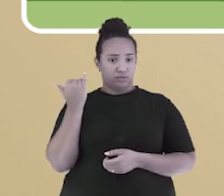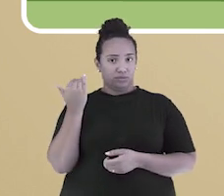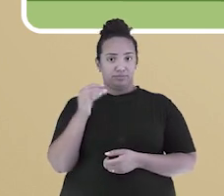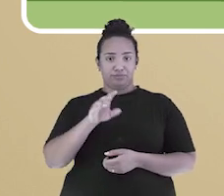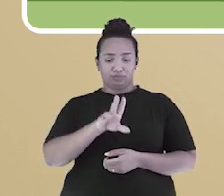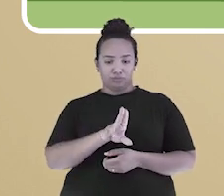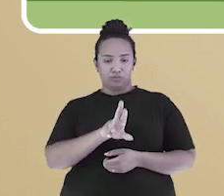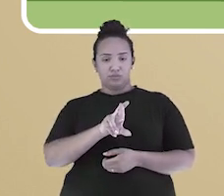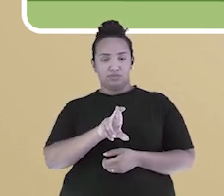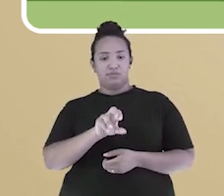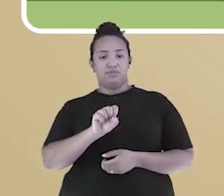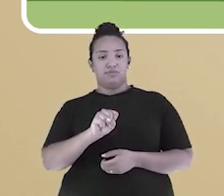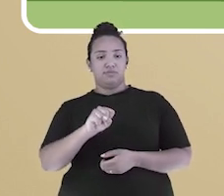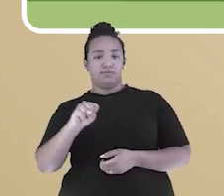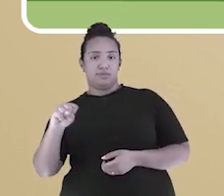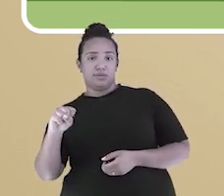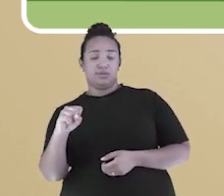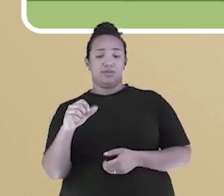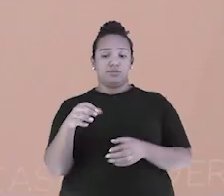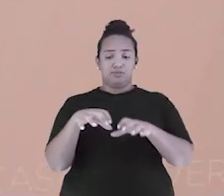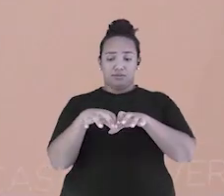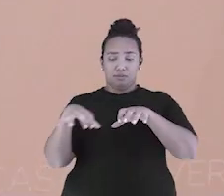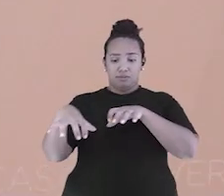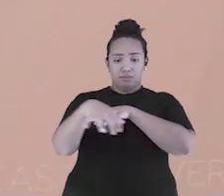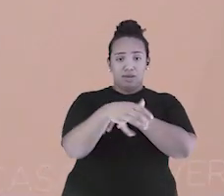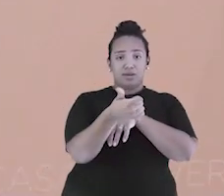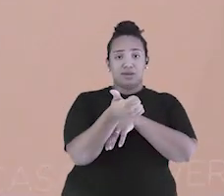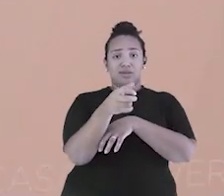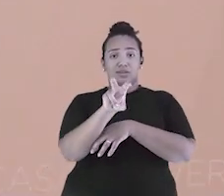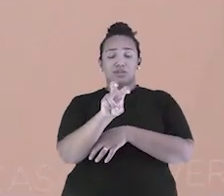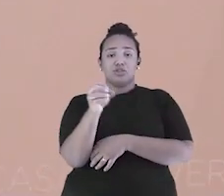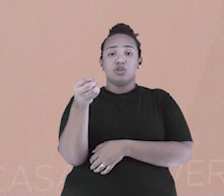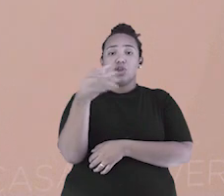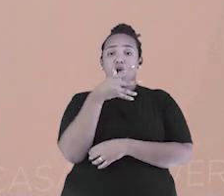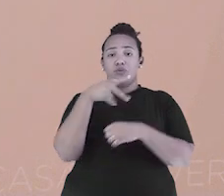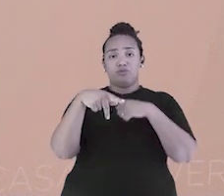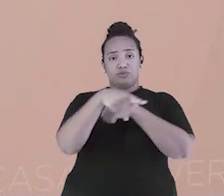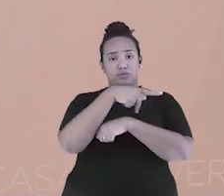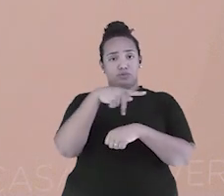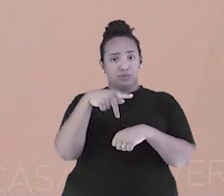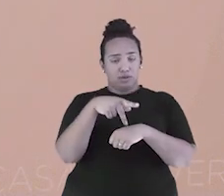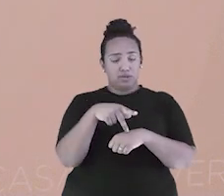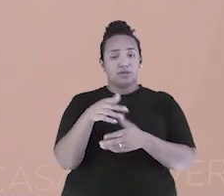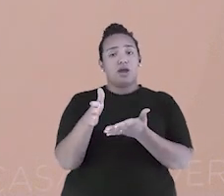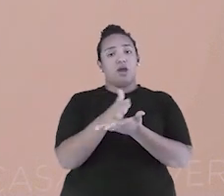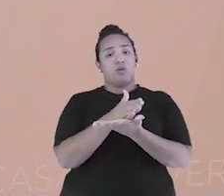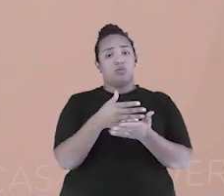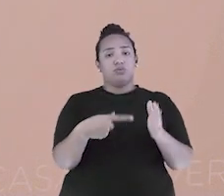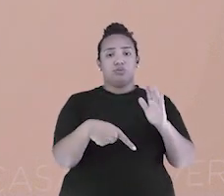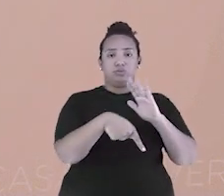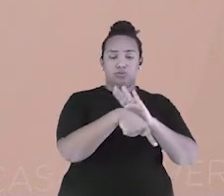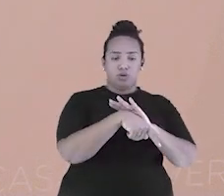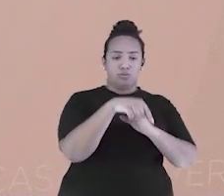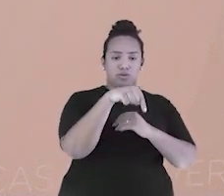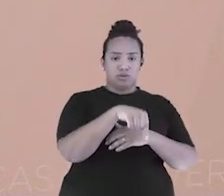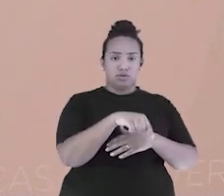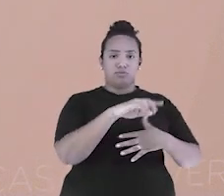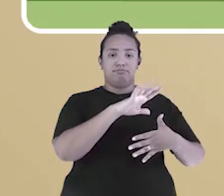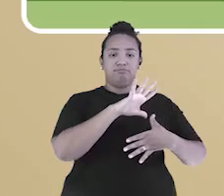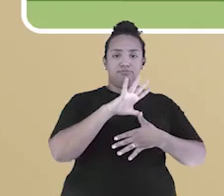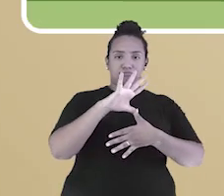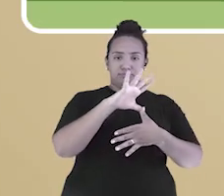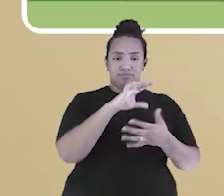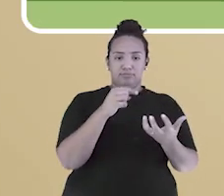Soviética desmembrou-se em 15 novos países, sendo alguns deles pertencentes ao continente europeu, como a Eslovênia e a